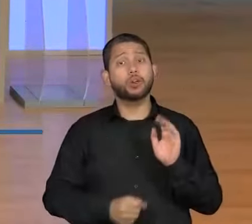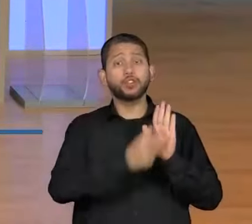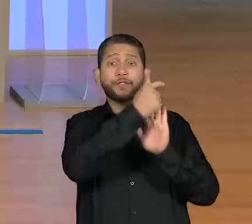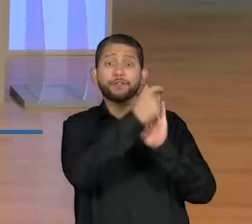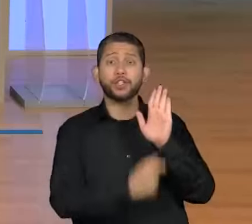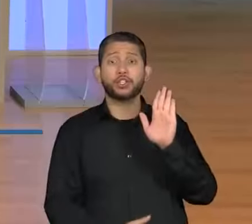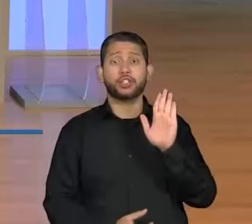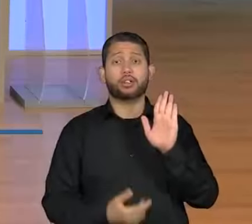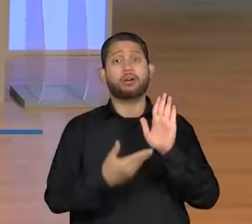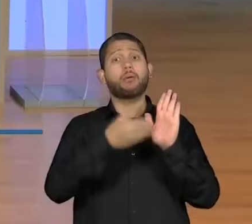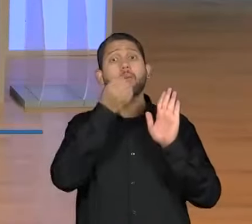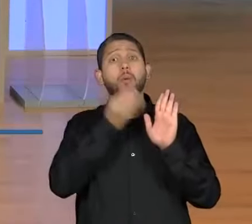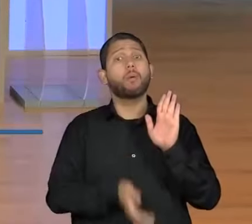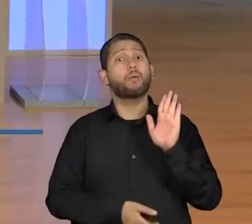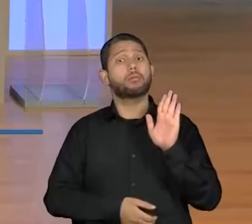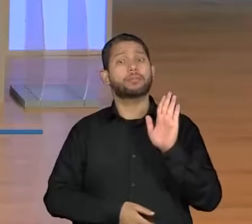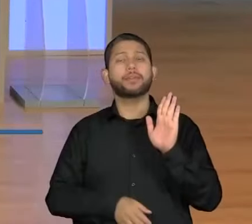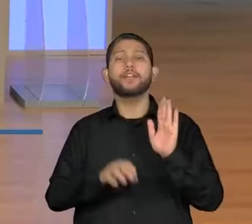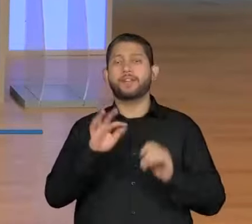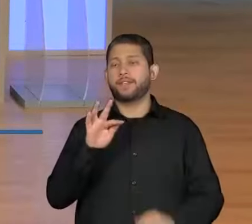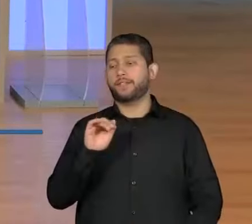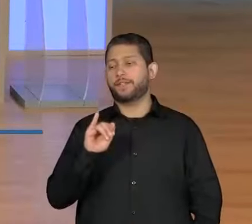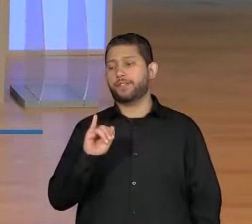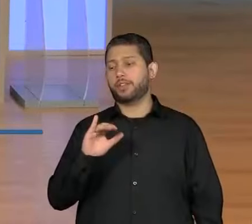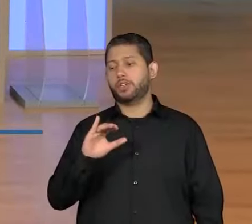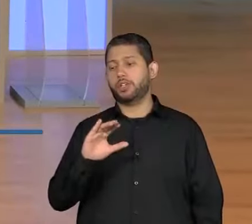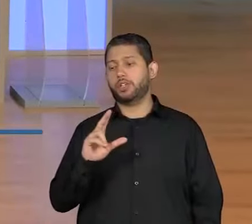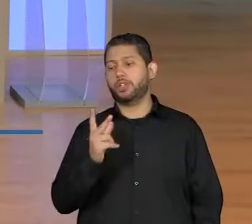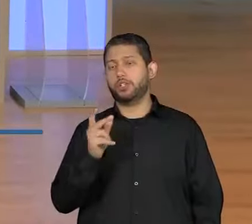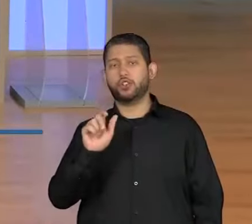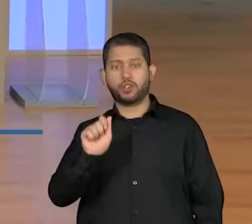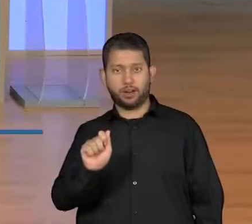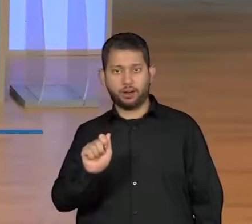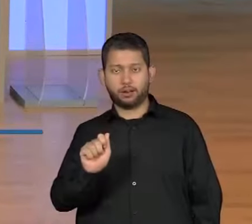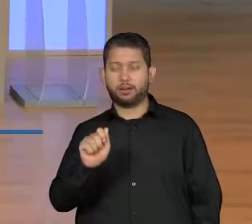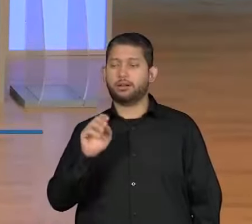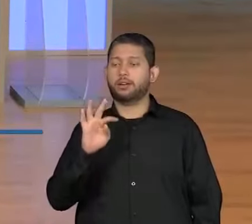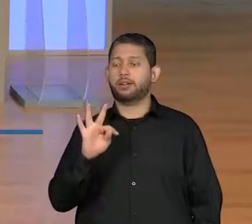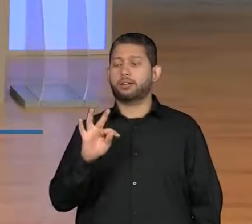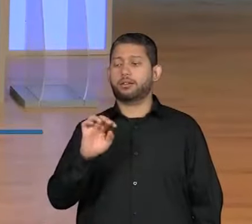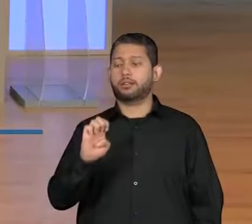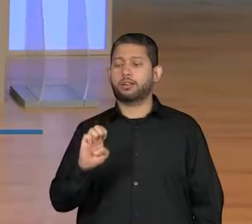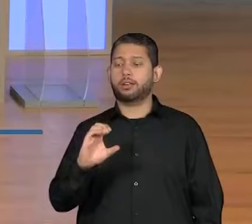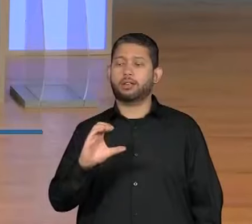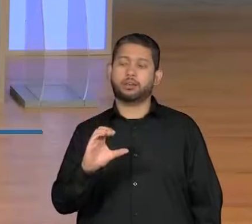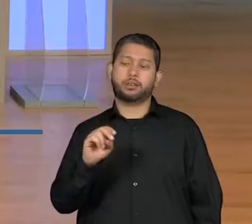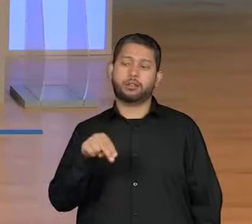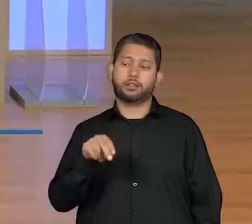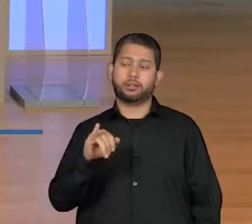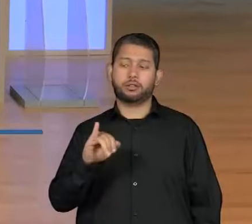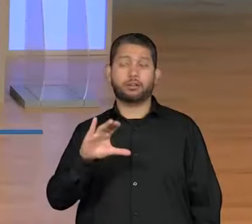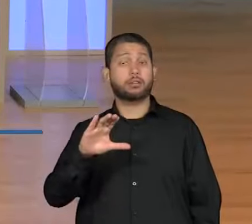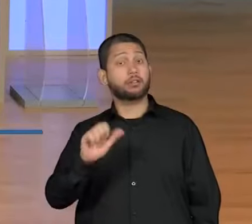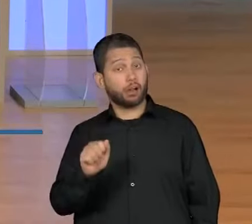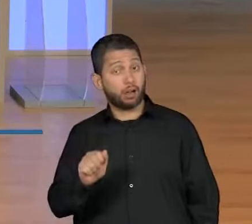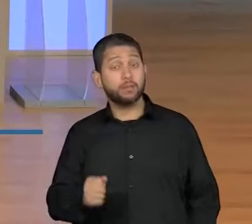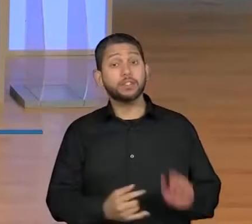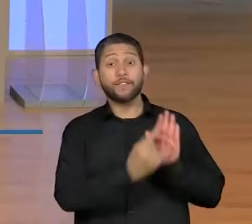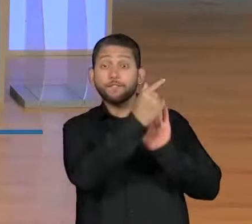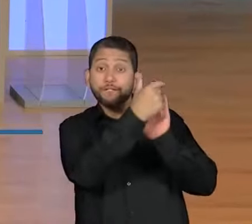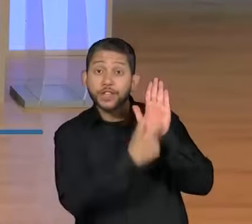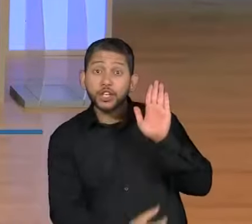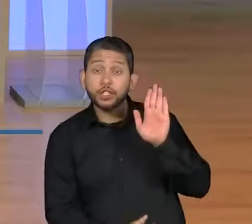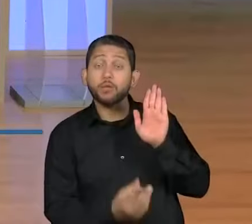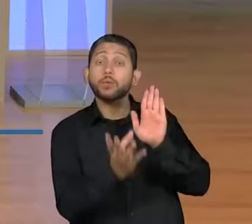técnica da cidade. Uau. Então você pode colocar dados bem objetivos, como o significado do nome, quando foi